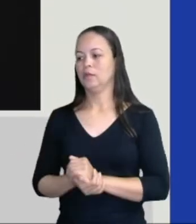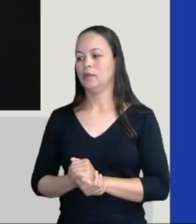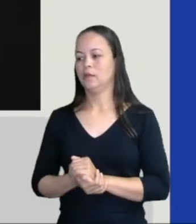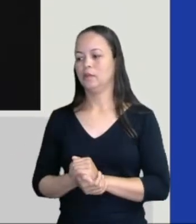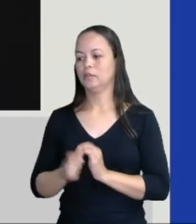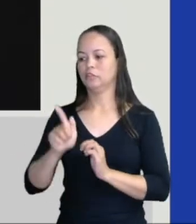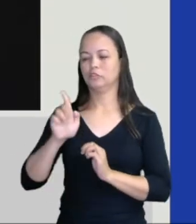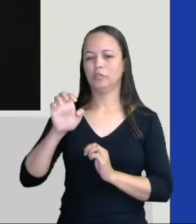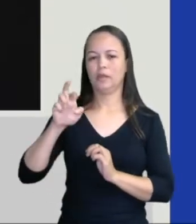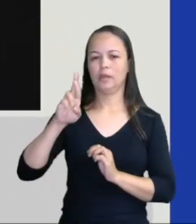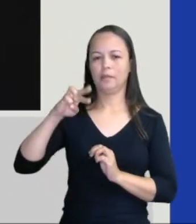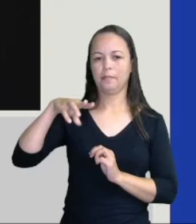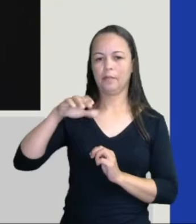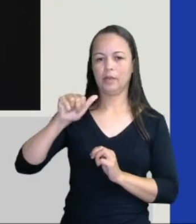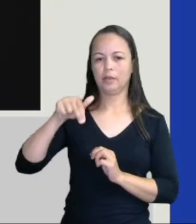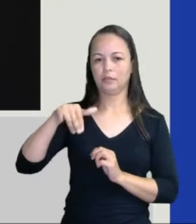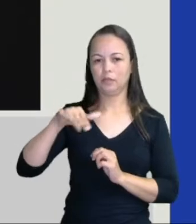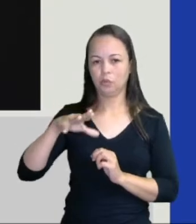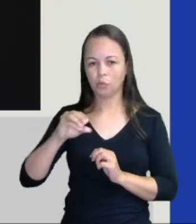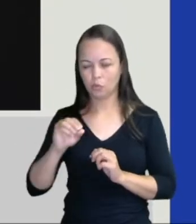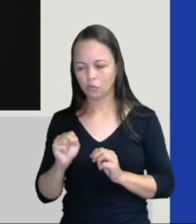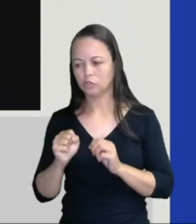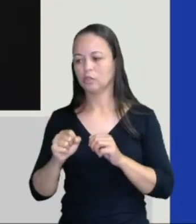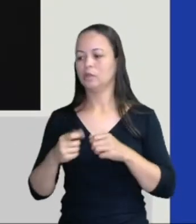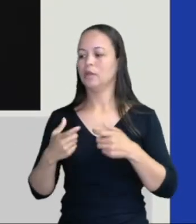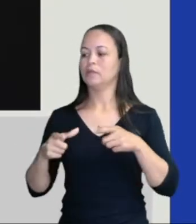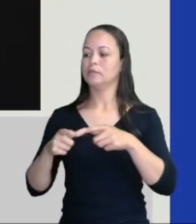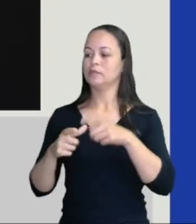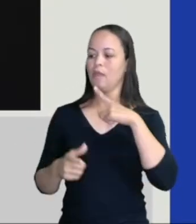serviços prestados, porção de terras.